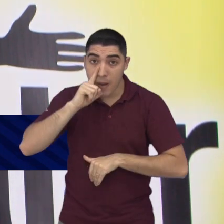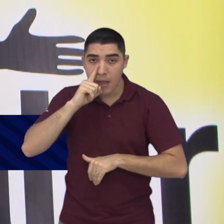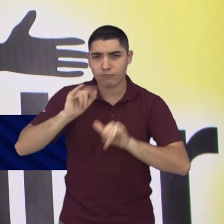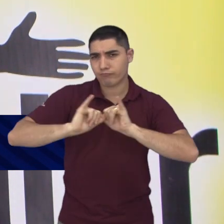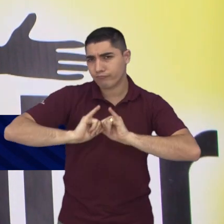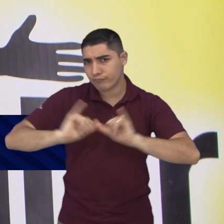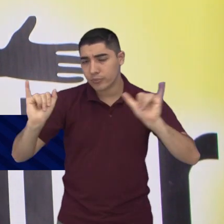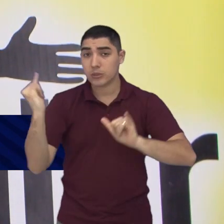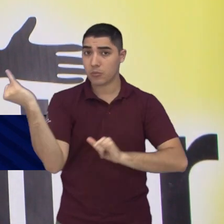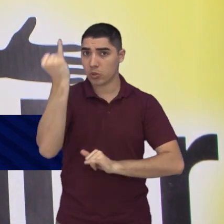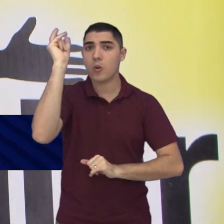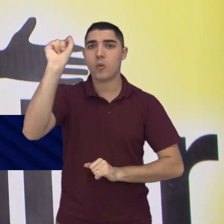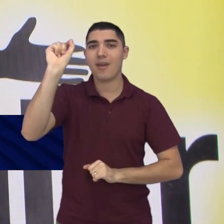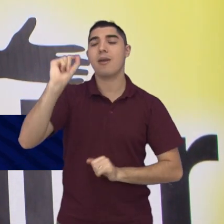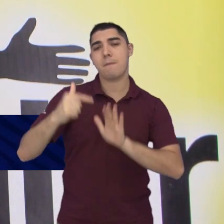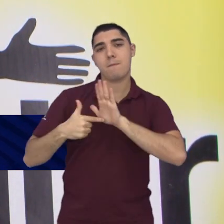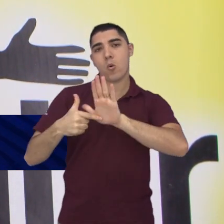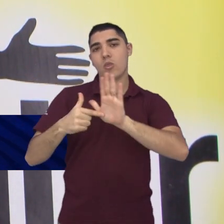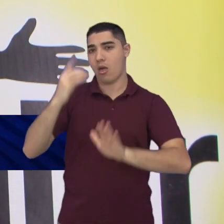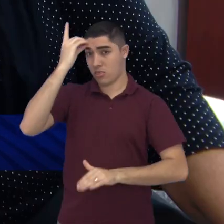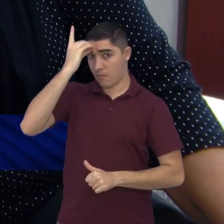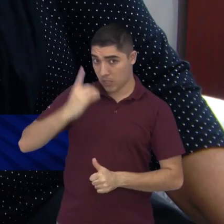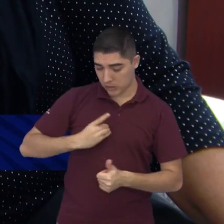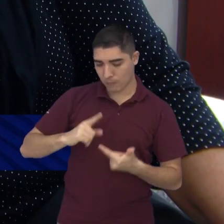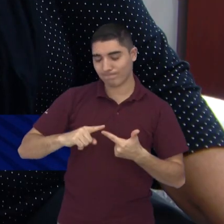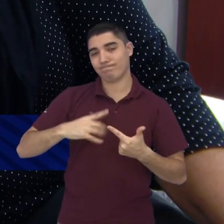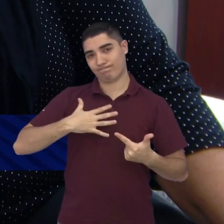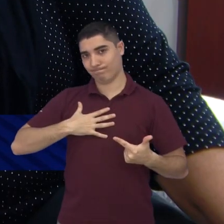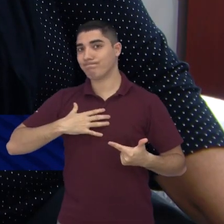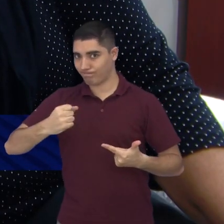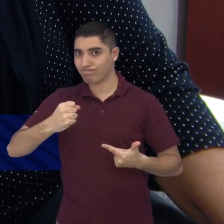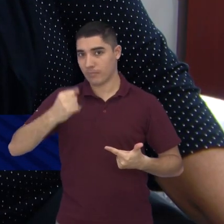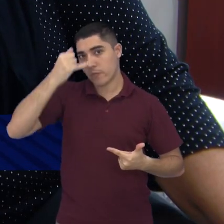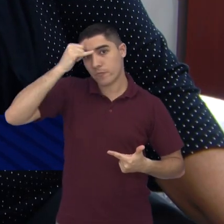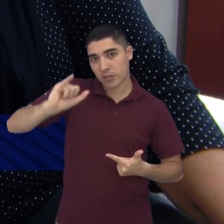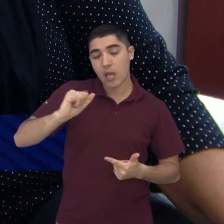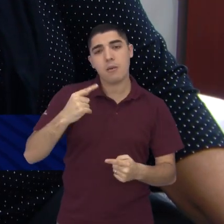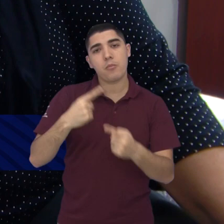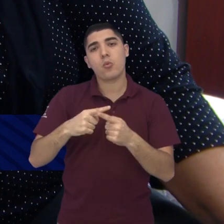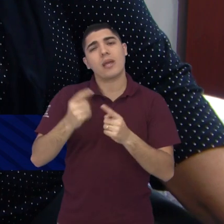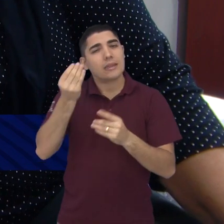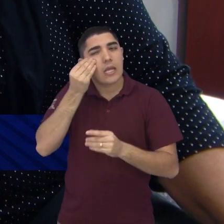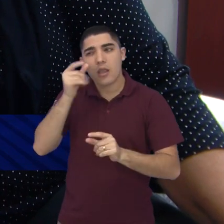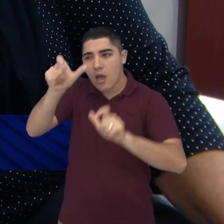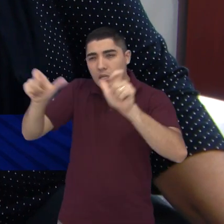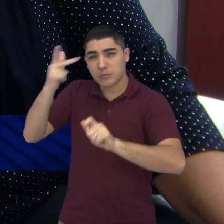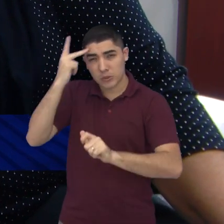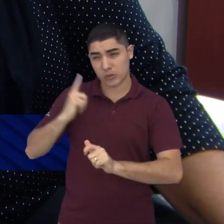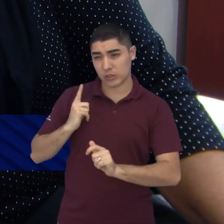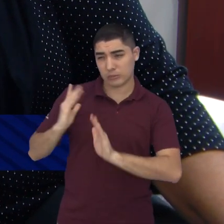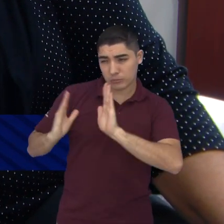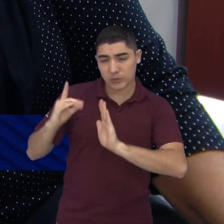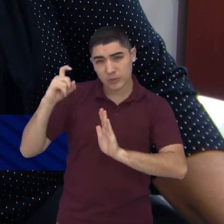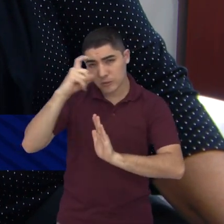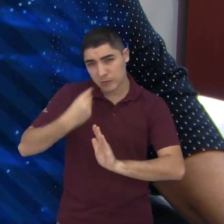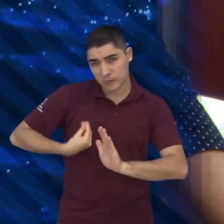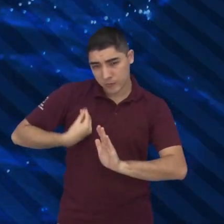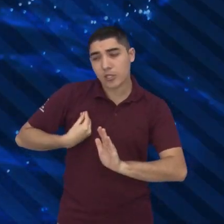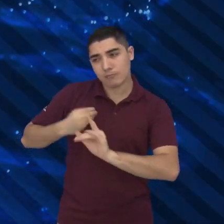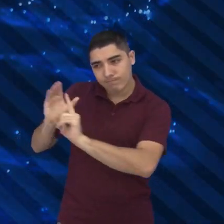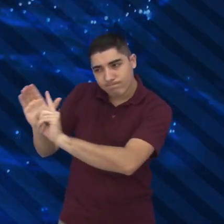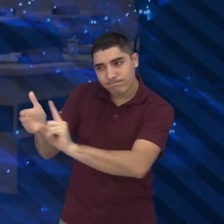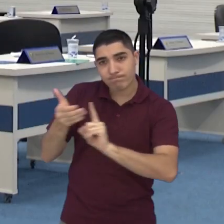para a importância do debate sobre a depressão e suicídio. Meta é ampliar a informação e acolher quem passa por um momento